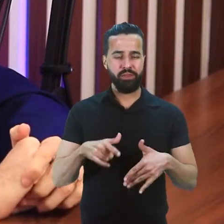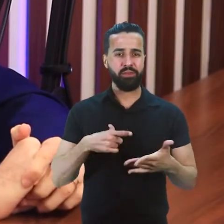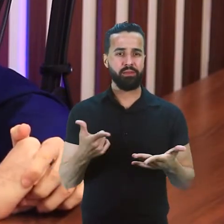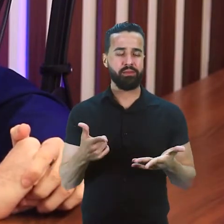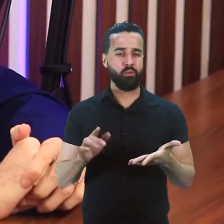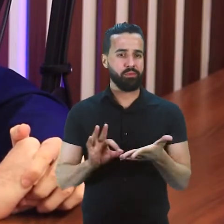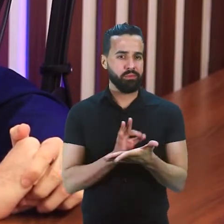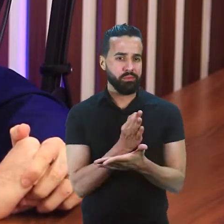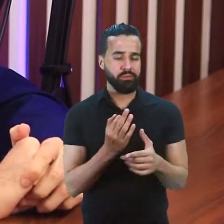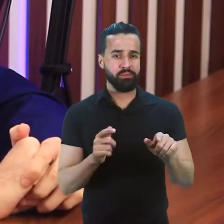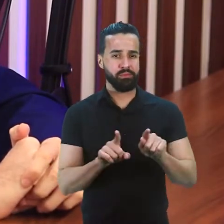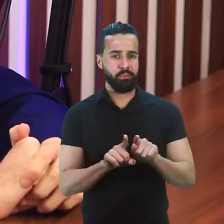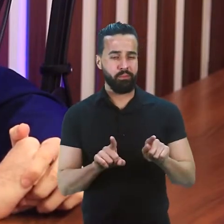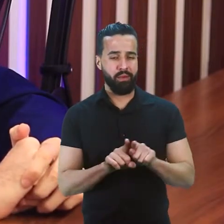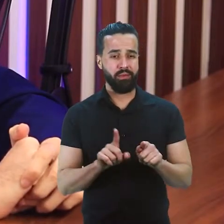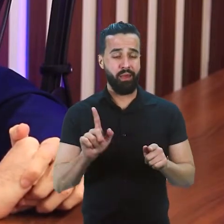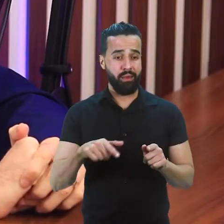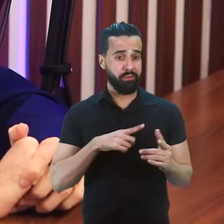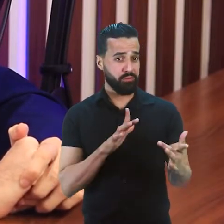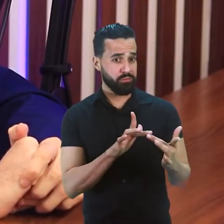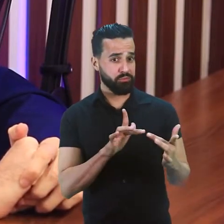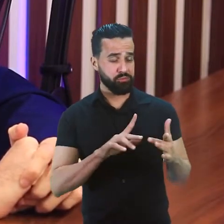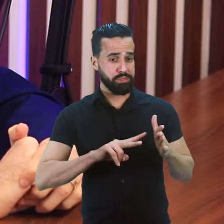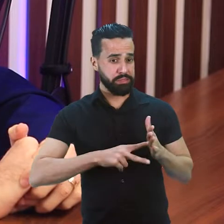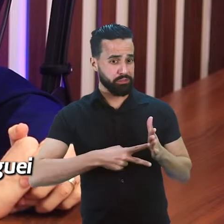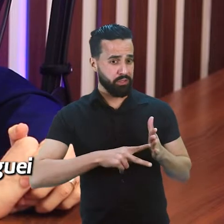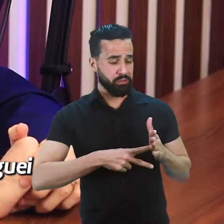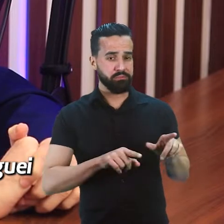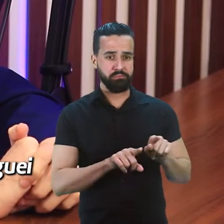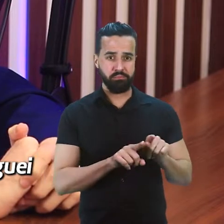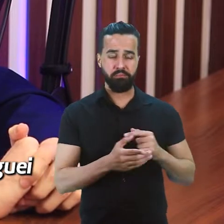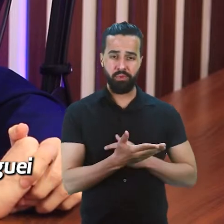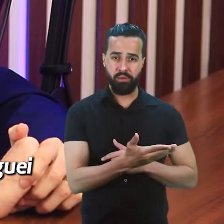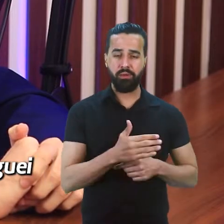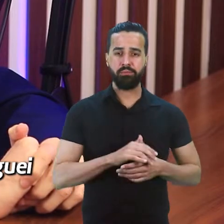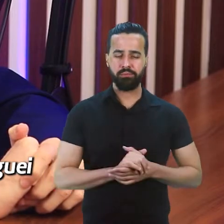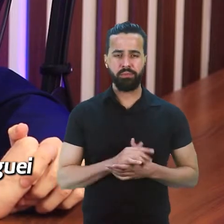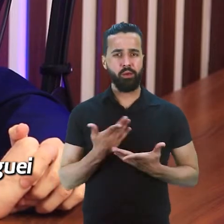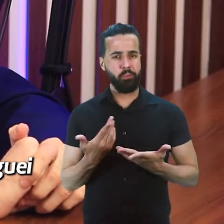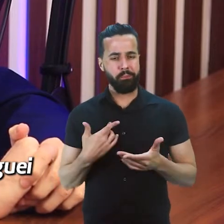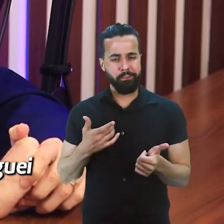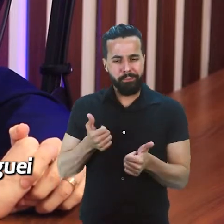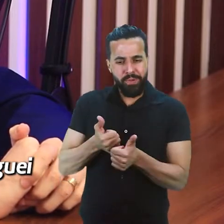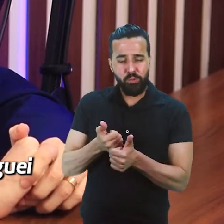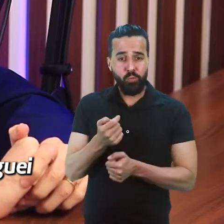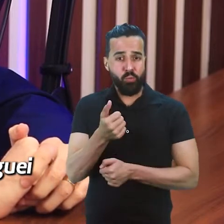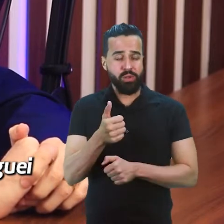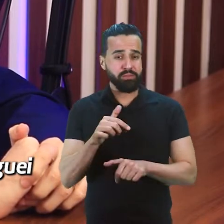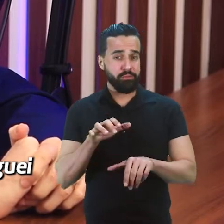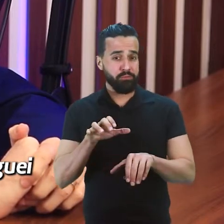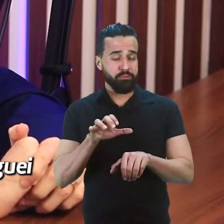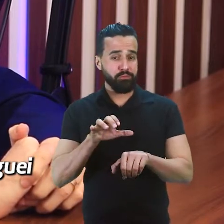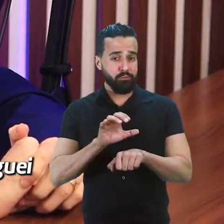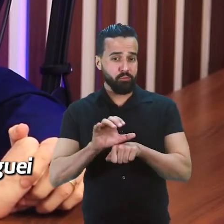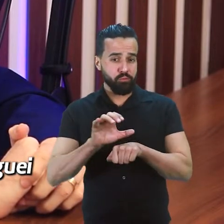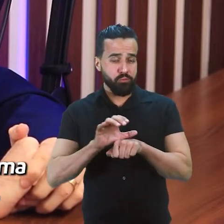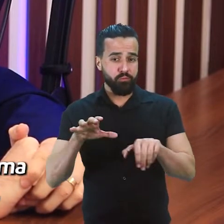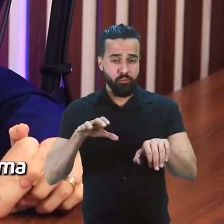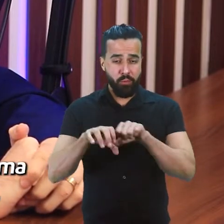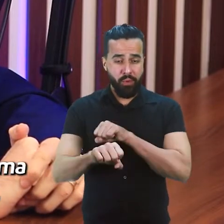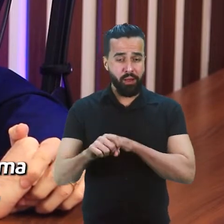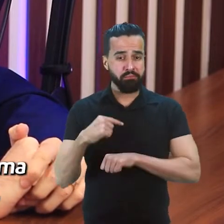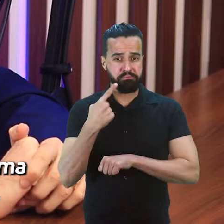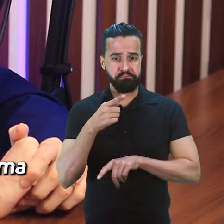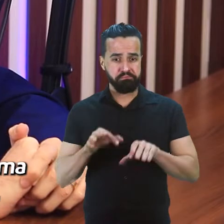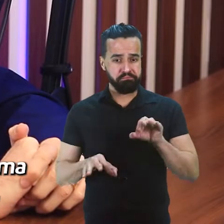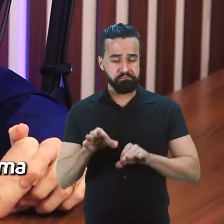Fui criando contato com o pessoal do sindicato lá, né? E aí, quando eu estava perto de formar, eu peguei e cheguei para o pessoal lá, vi